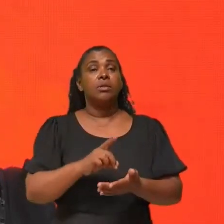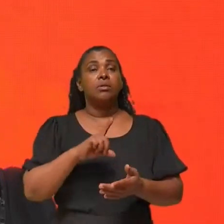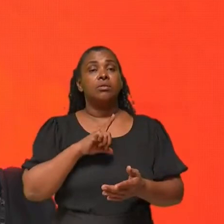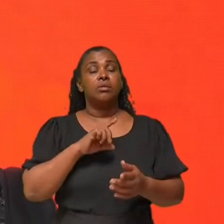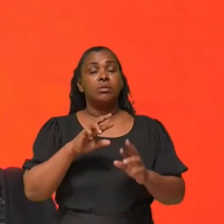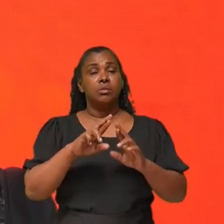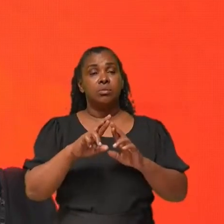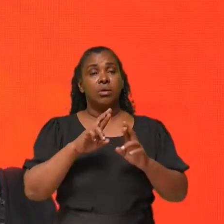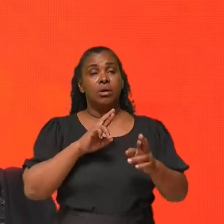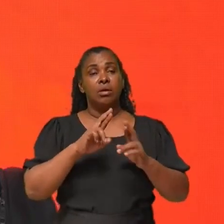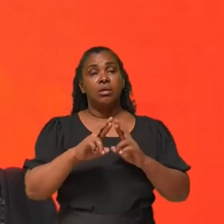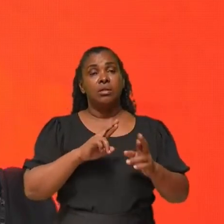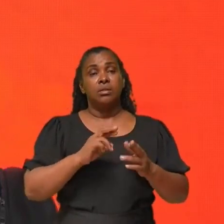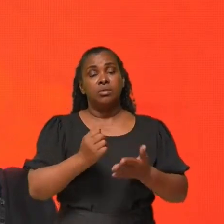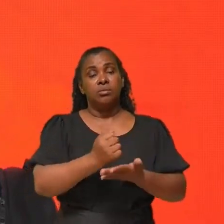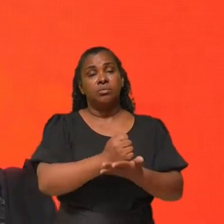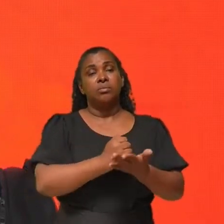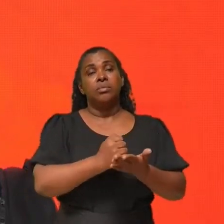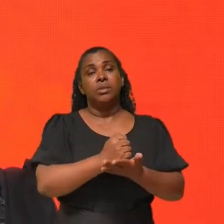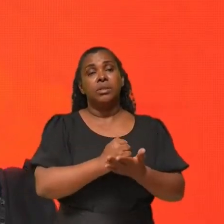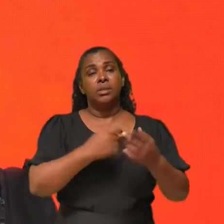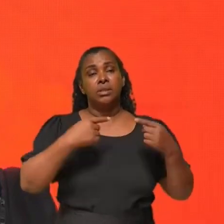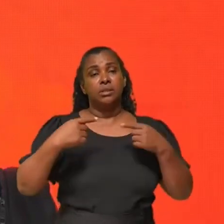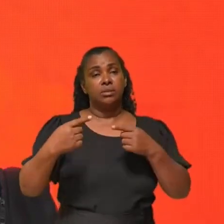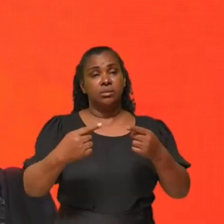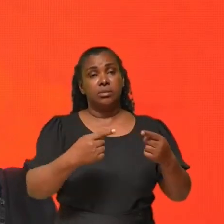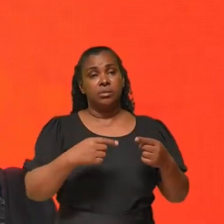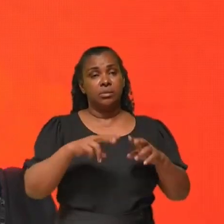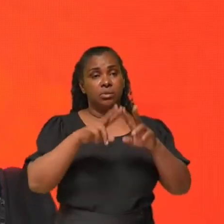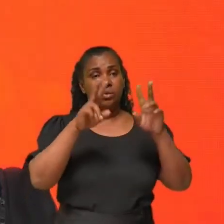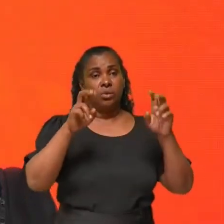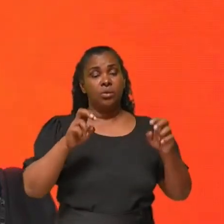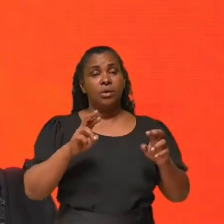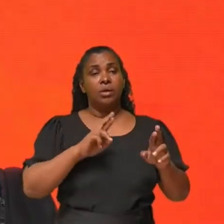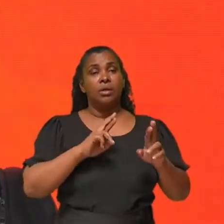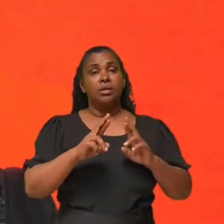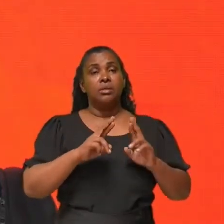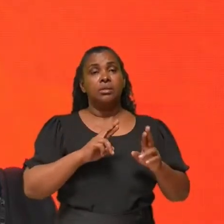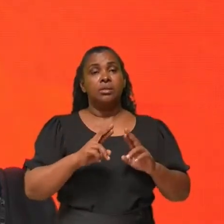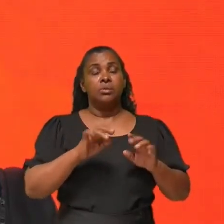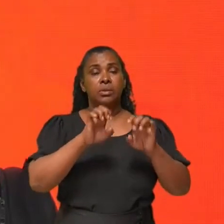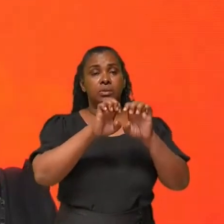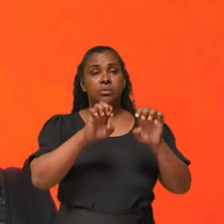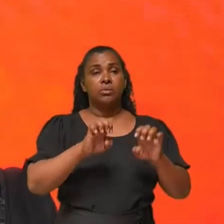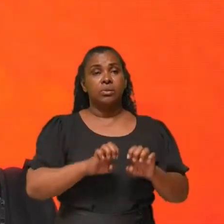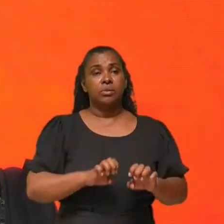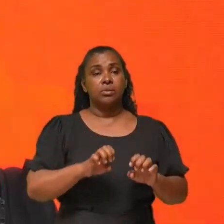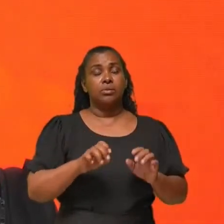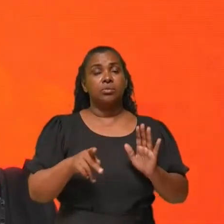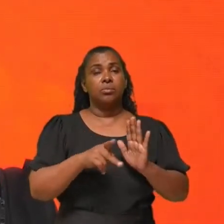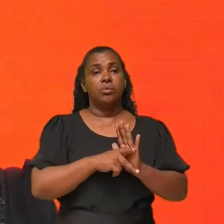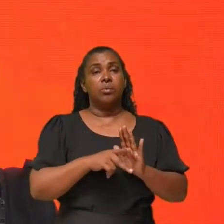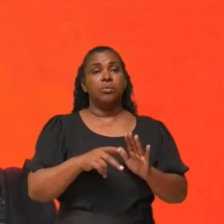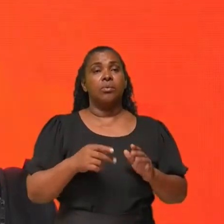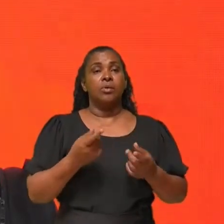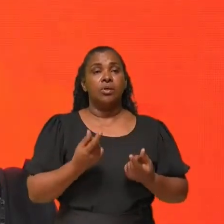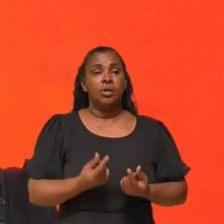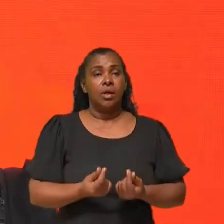fundamental a ser debatida sobre a relação, né, da estruturação do próprio capital e a fragilização